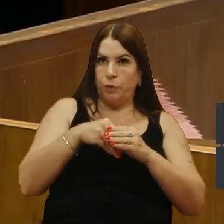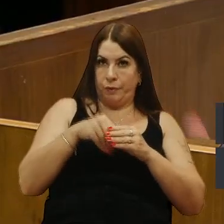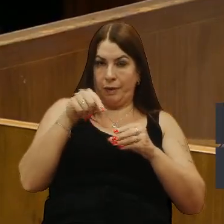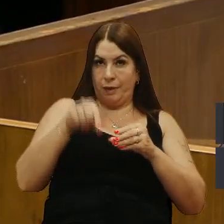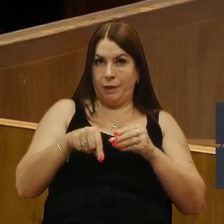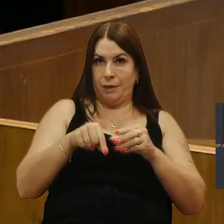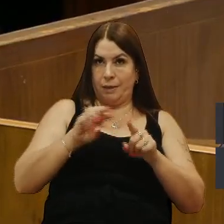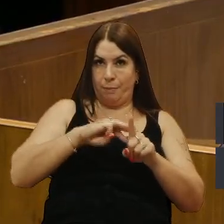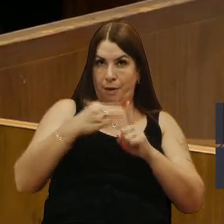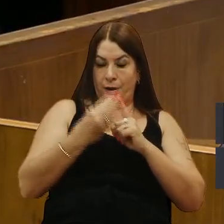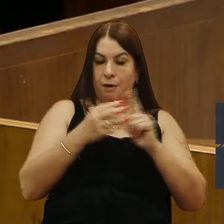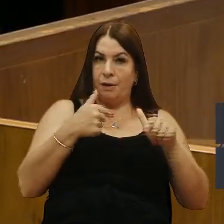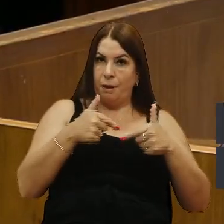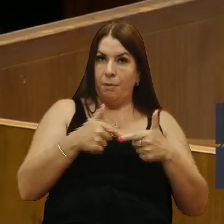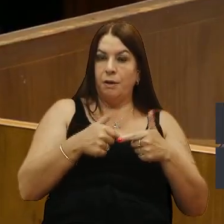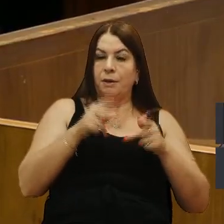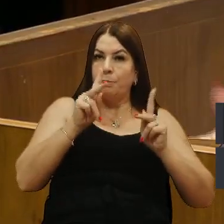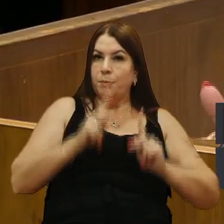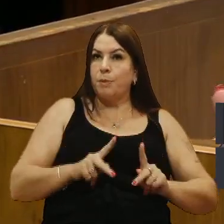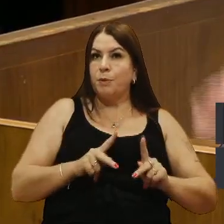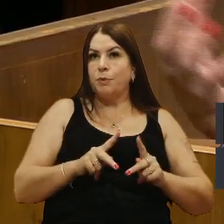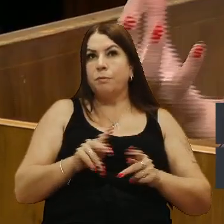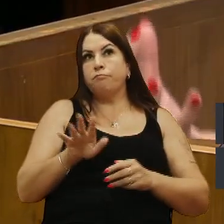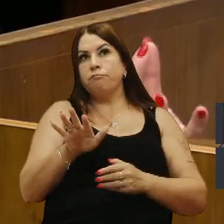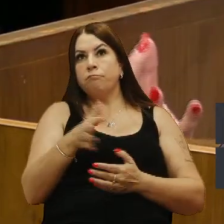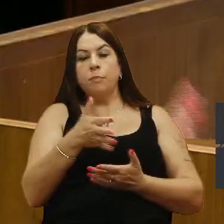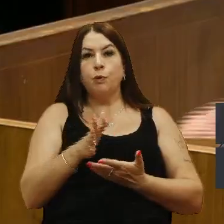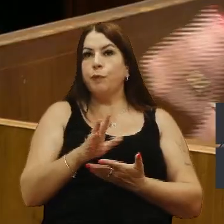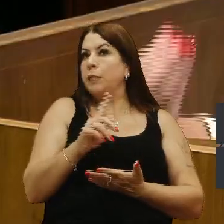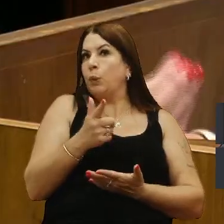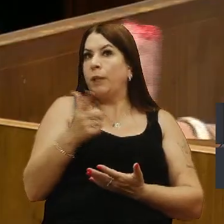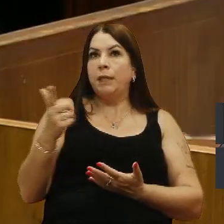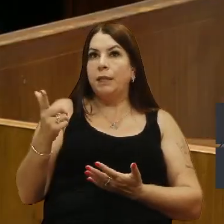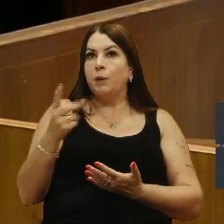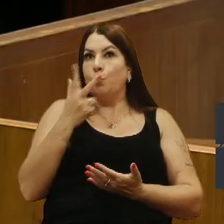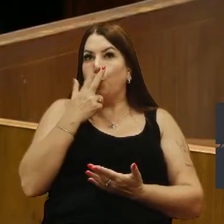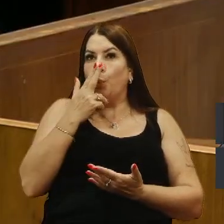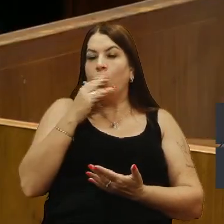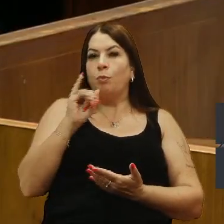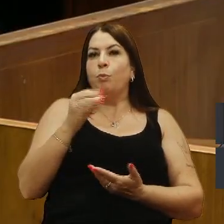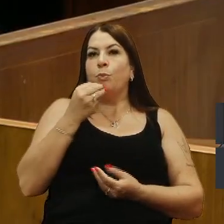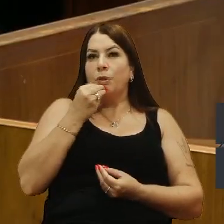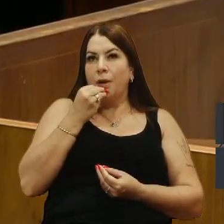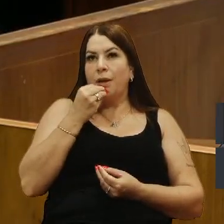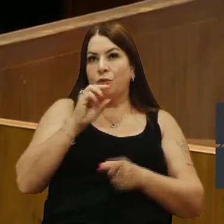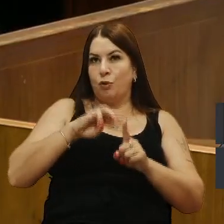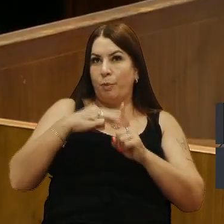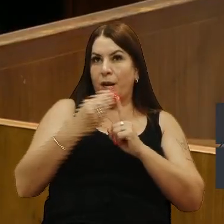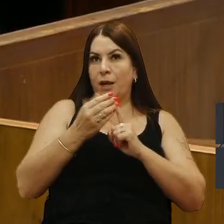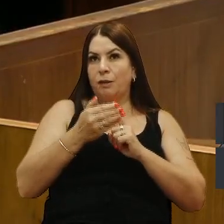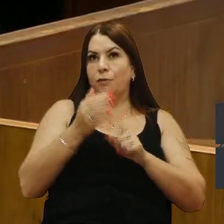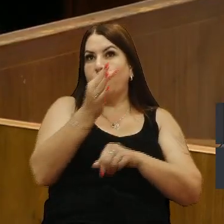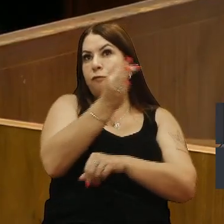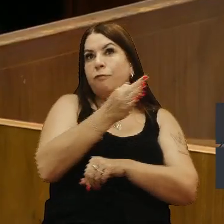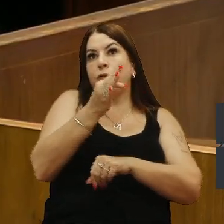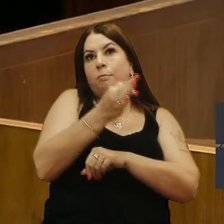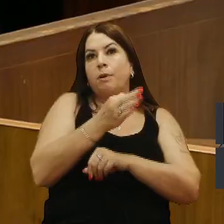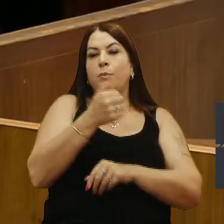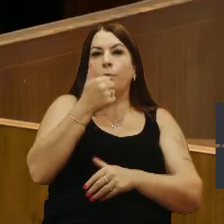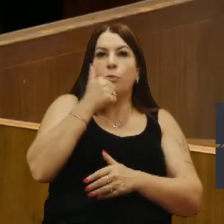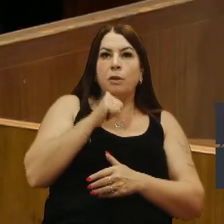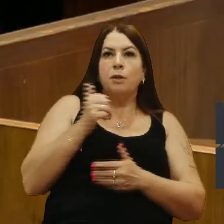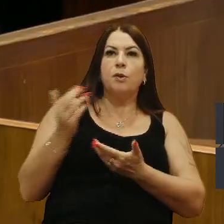neste mercado de trabalho pessoas que talvez não tenham a mesma oportunidade no mercado formal, como